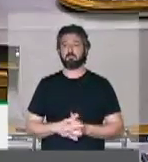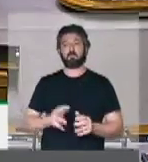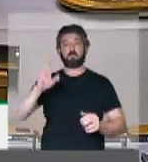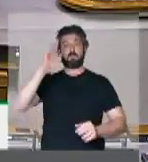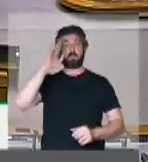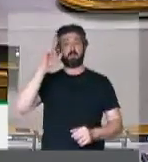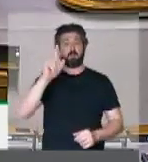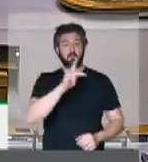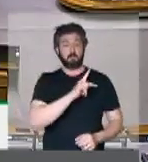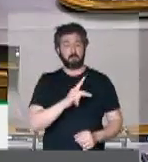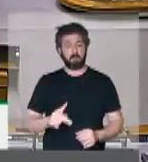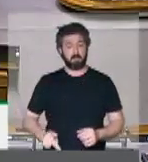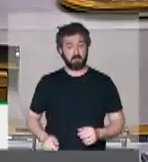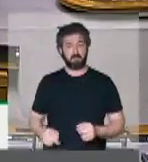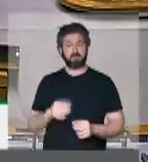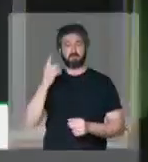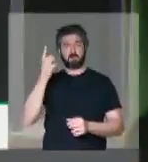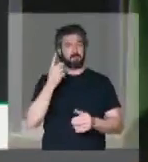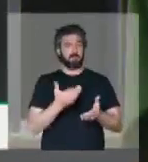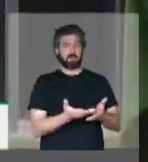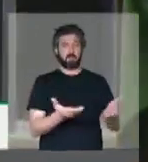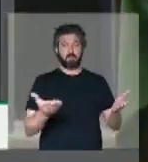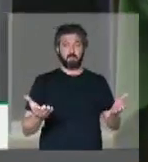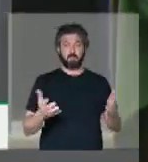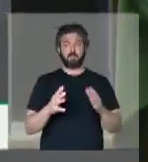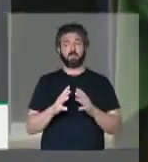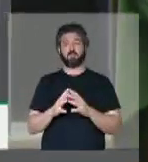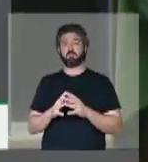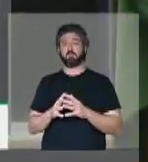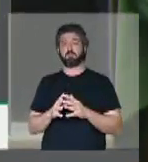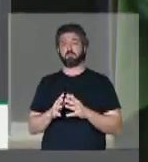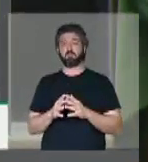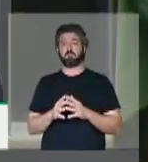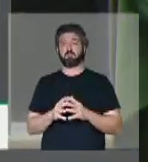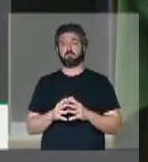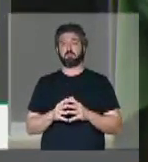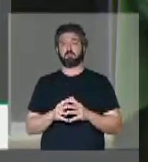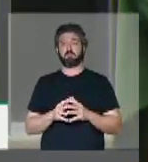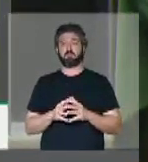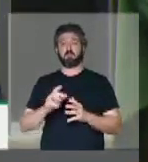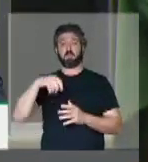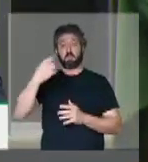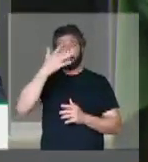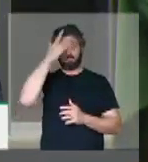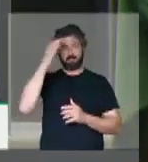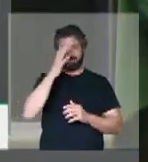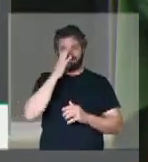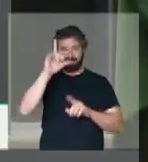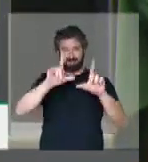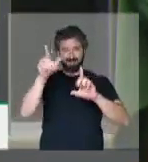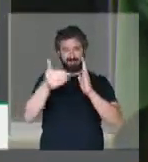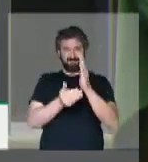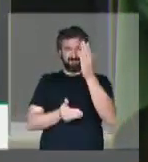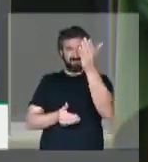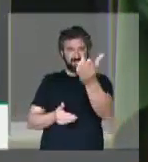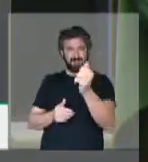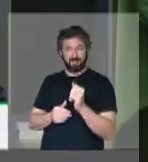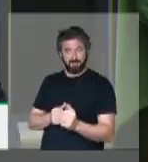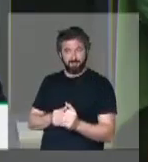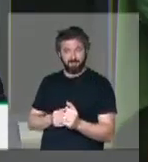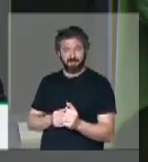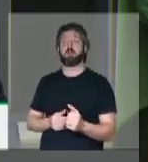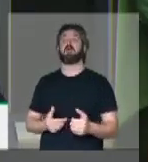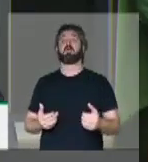Senhor presidente, senhoras deputadas, senhores deputados, aquelas e aqueles que nos assistem,